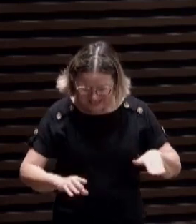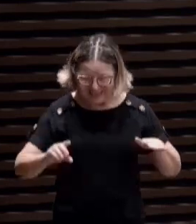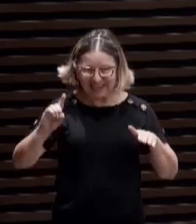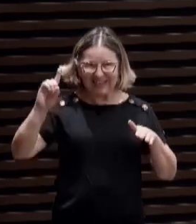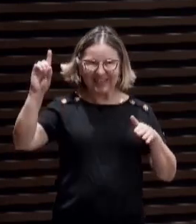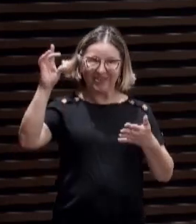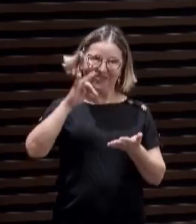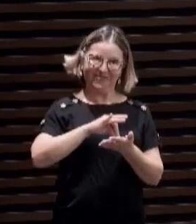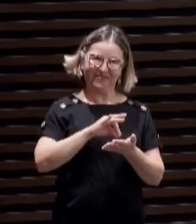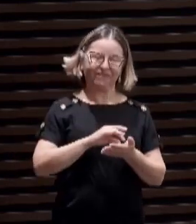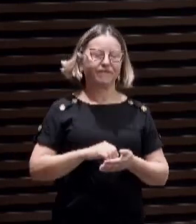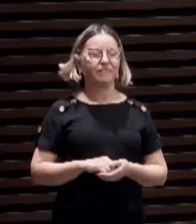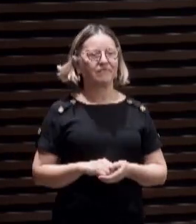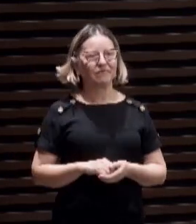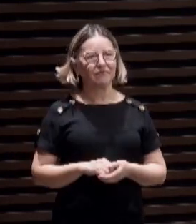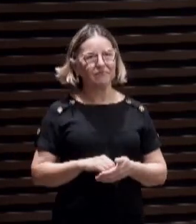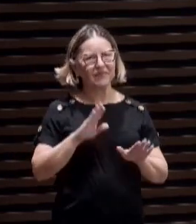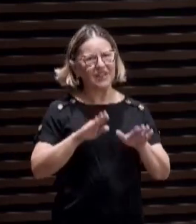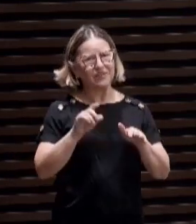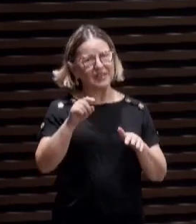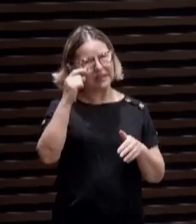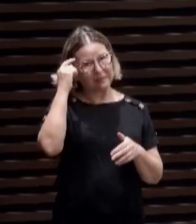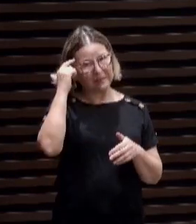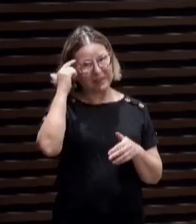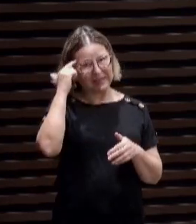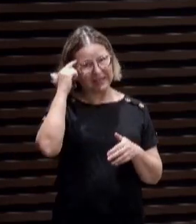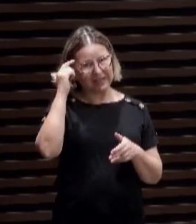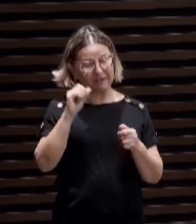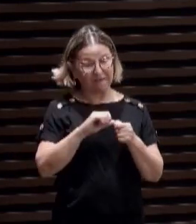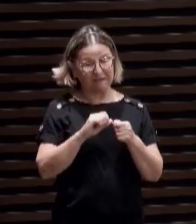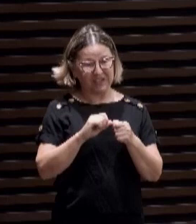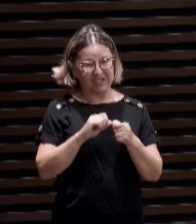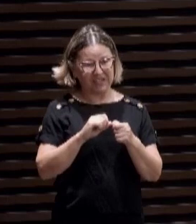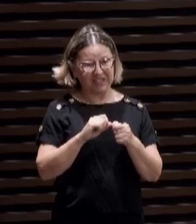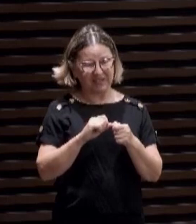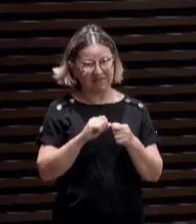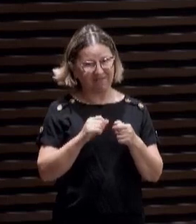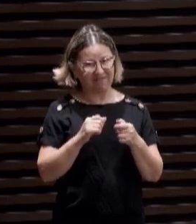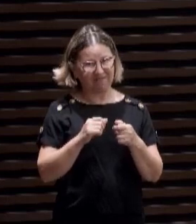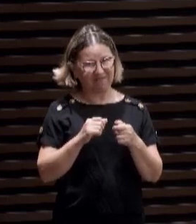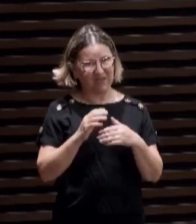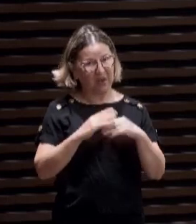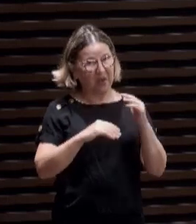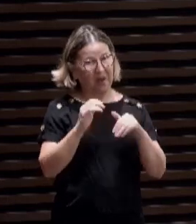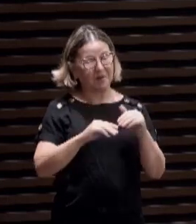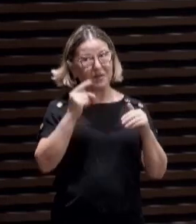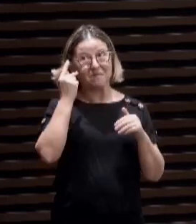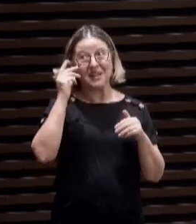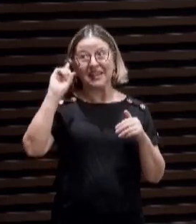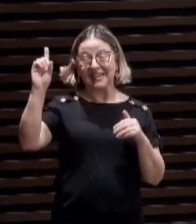talvez pensar que fazer algo para Deus pode lhe render alguma recompensa no céu e basear a sua vida no interesse